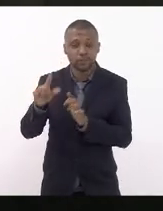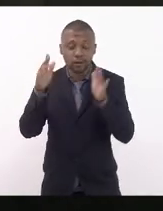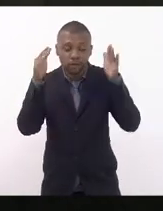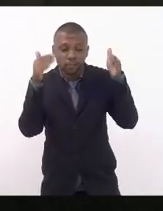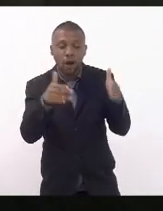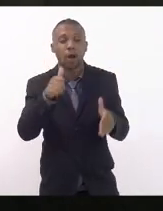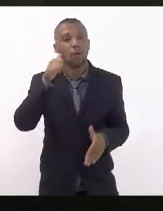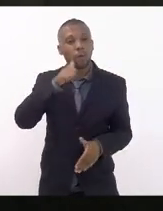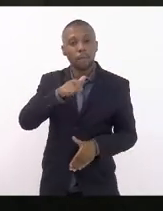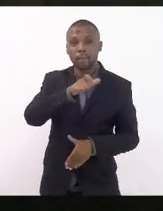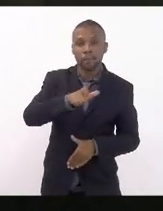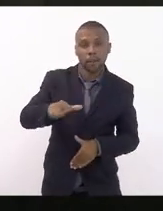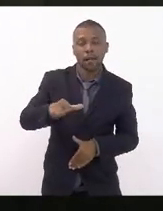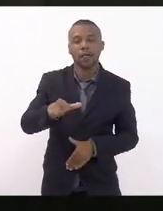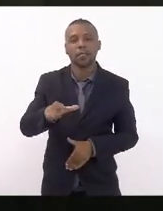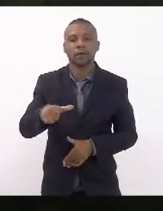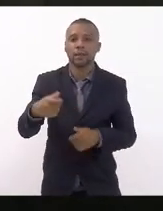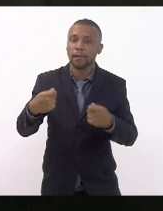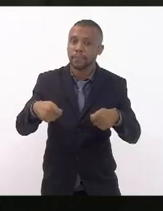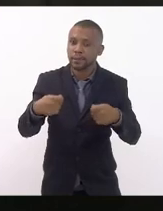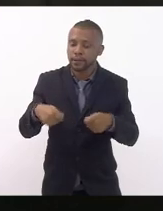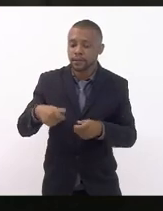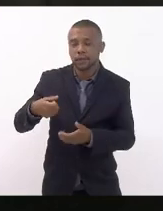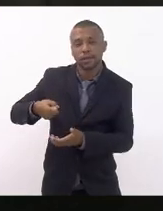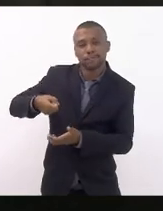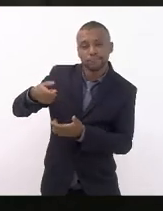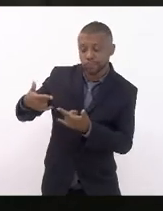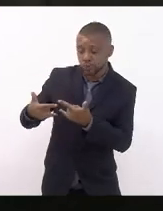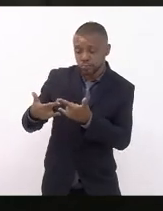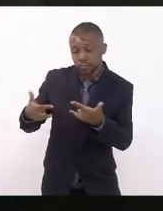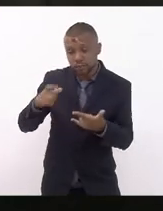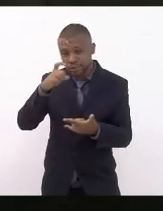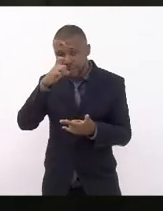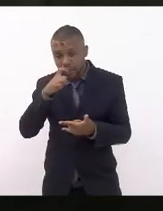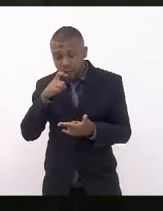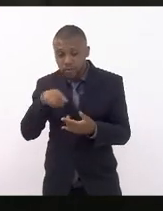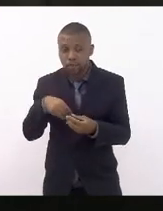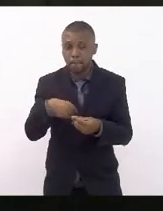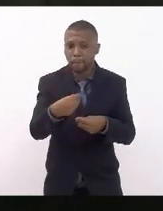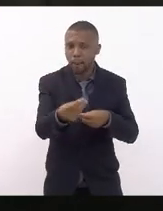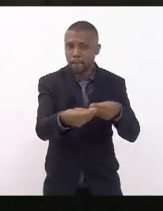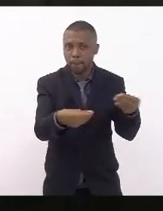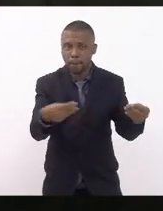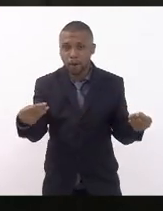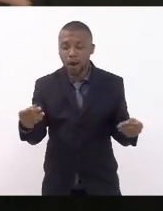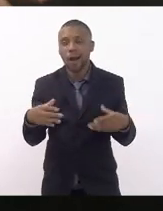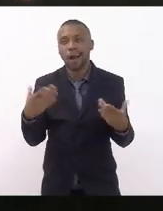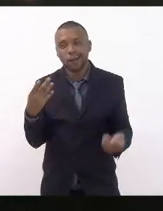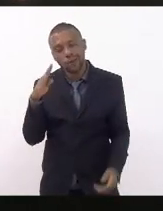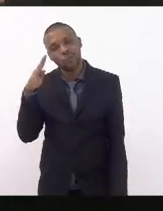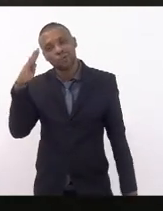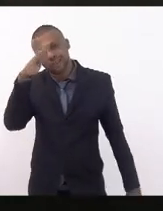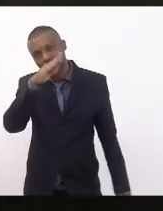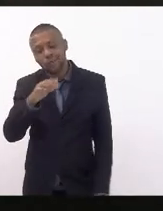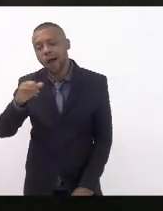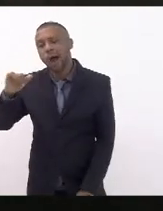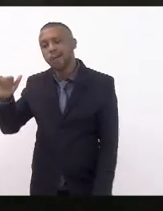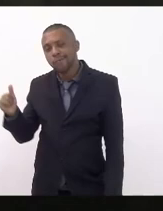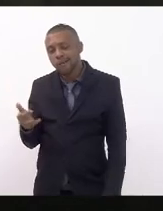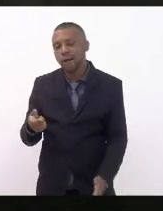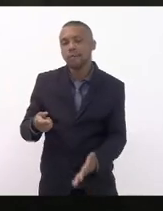mulheres, a distribuição do absorvente higiênico, aí o governo Bolsonaro foi lá para